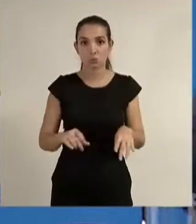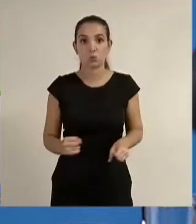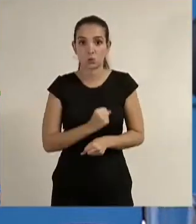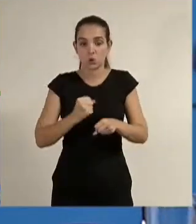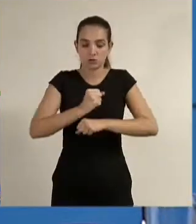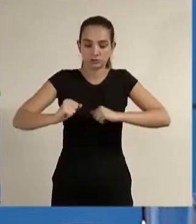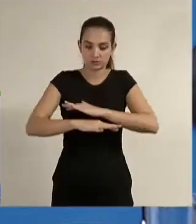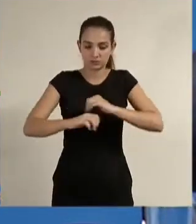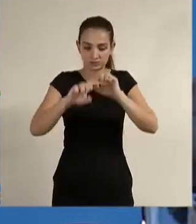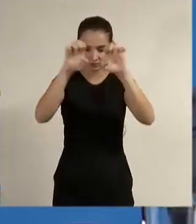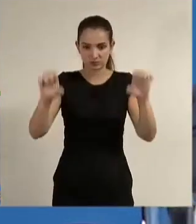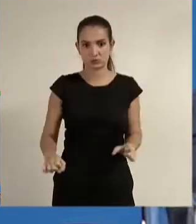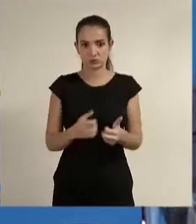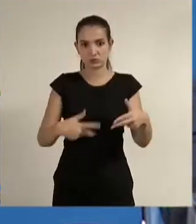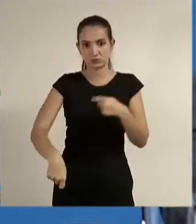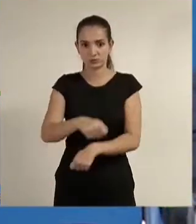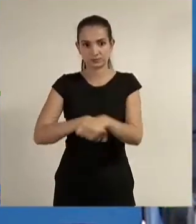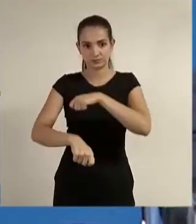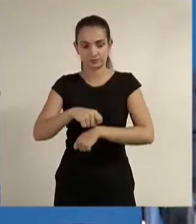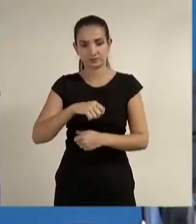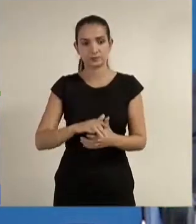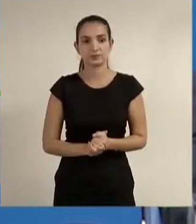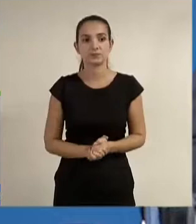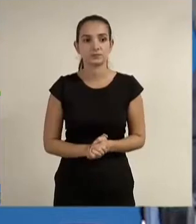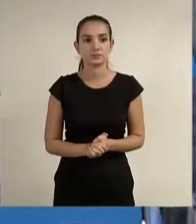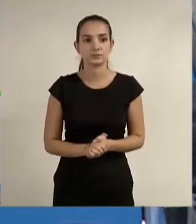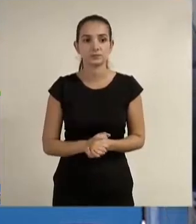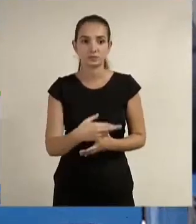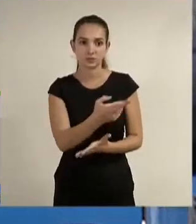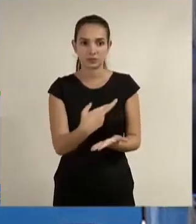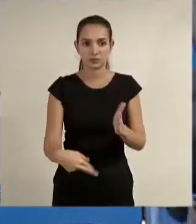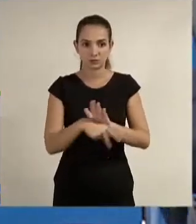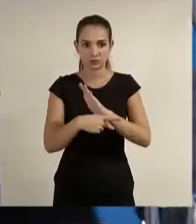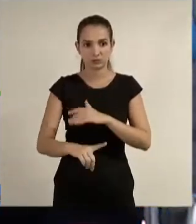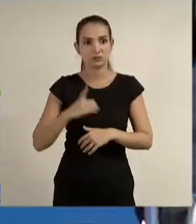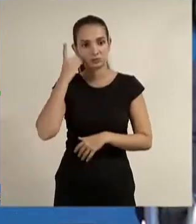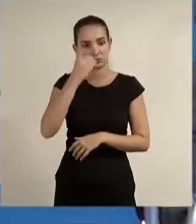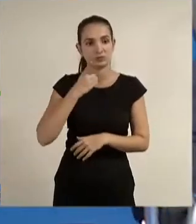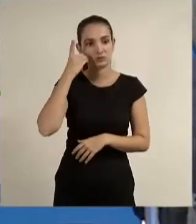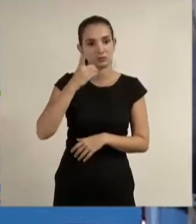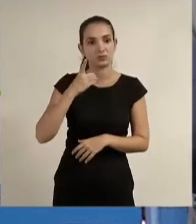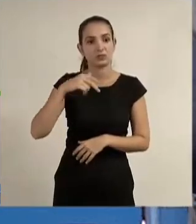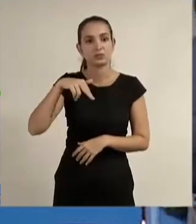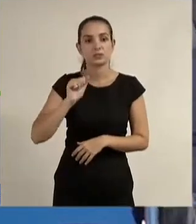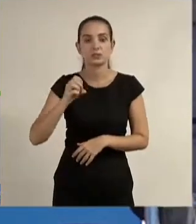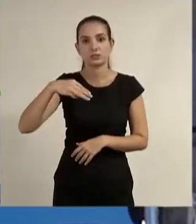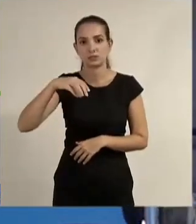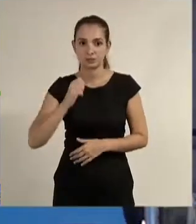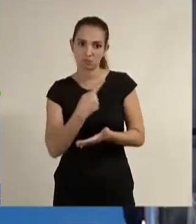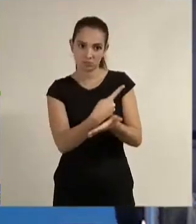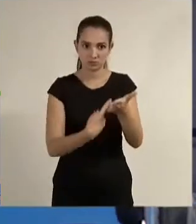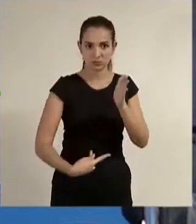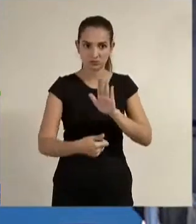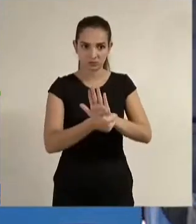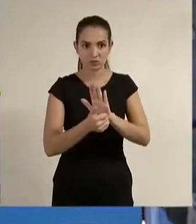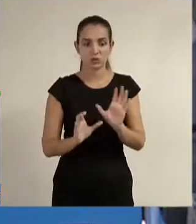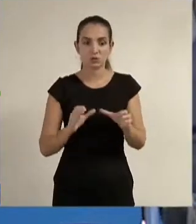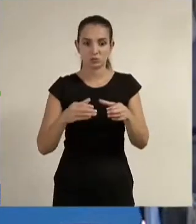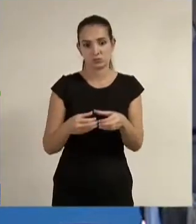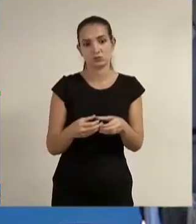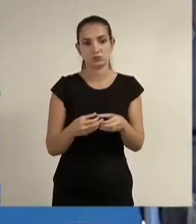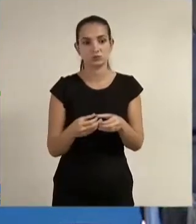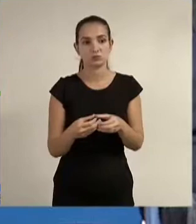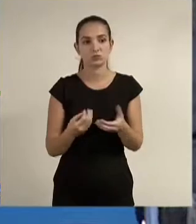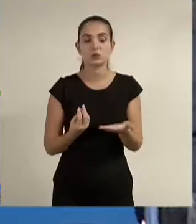Transportes, Infraestrutura e Administração. Relator deputado Jamilson Nami. Parecer favorável da Comissão de Finanças e